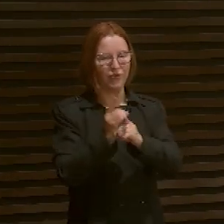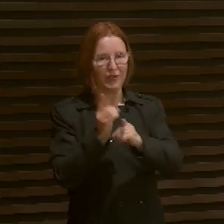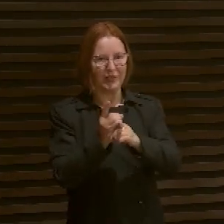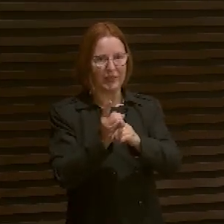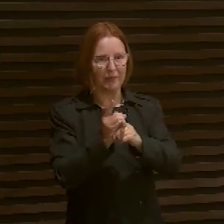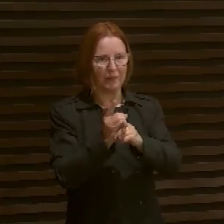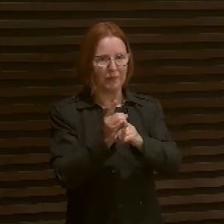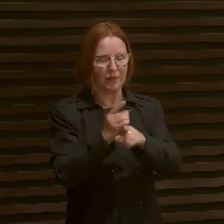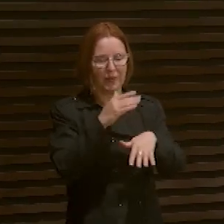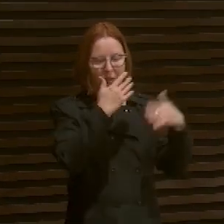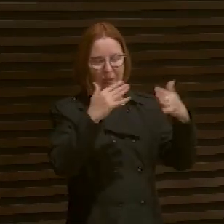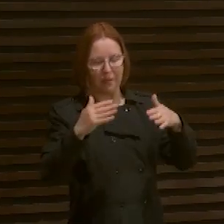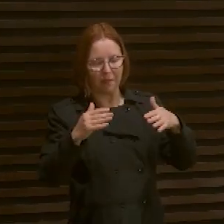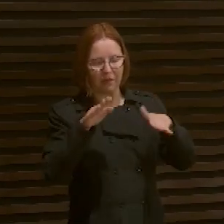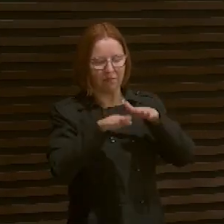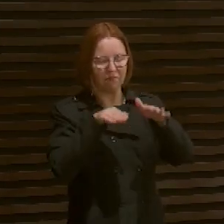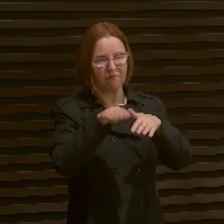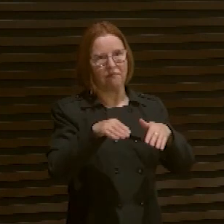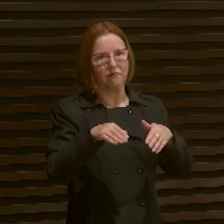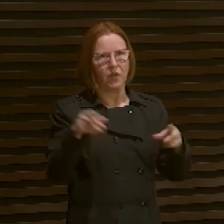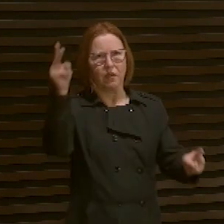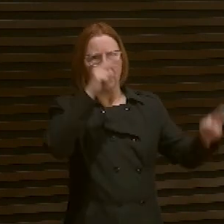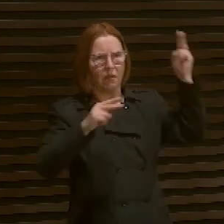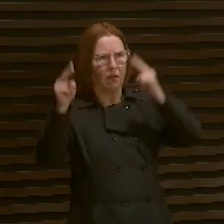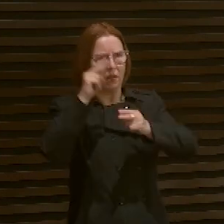a tempestade era, de fato, terrível.